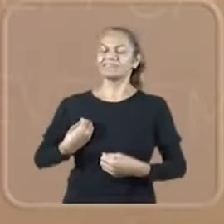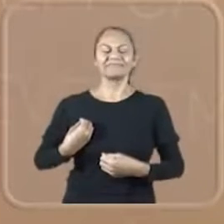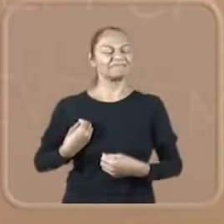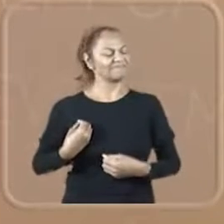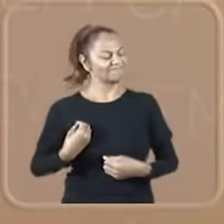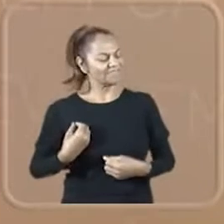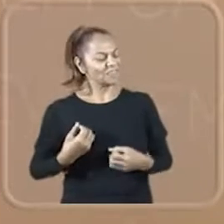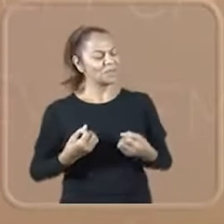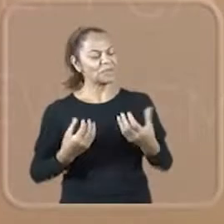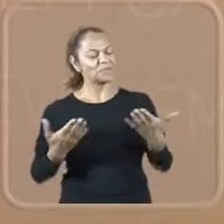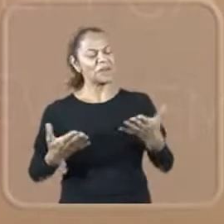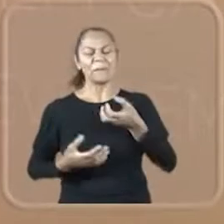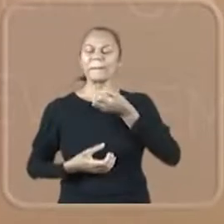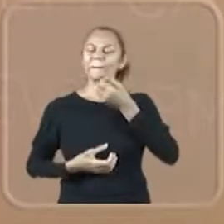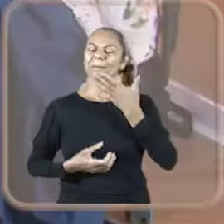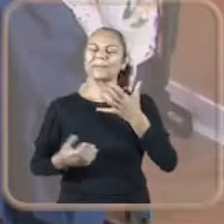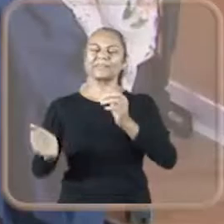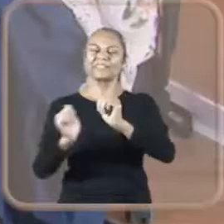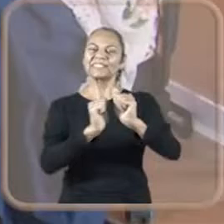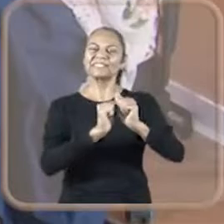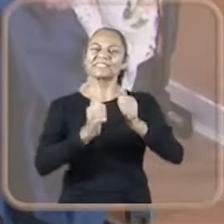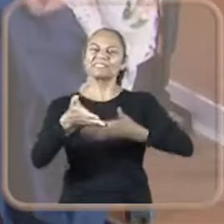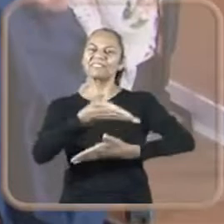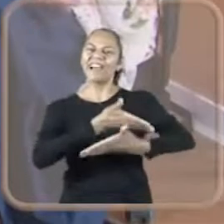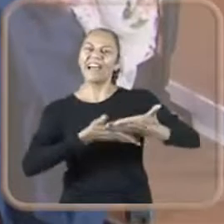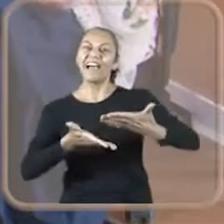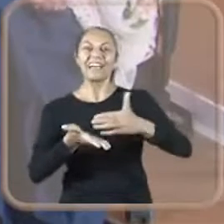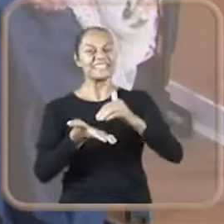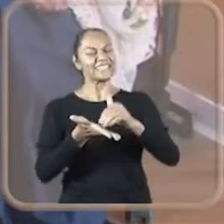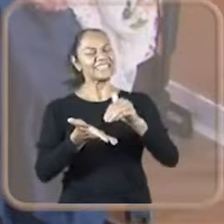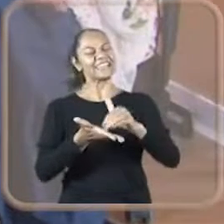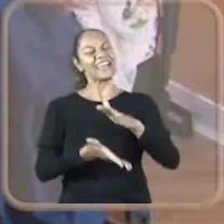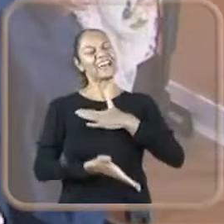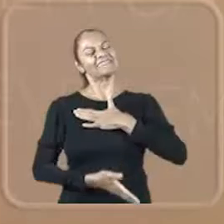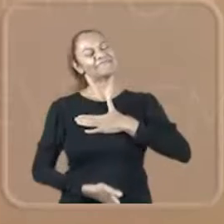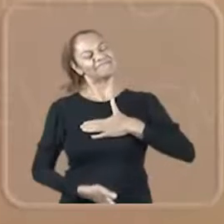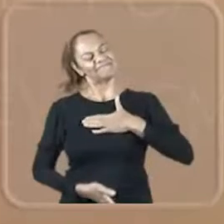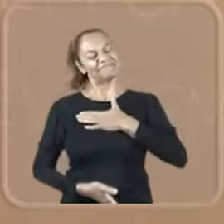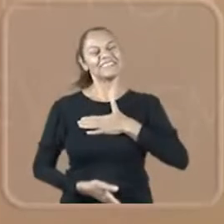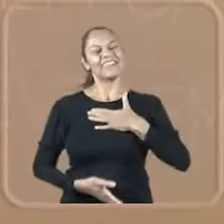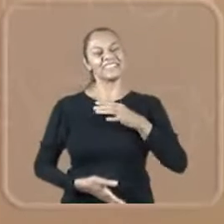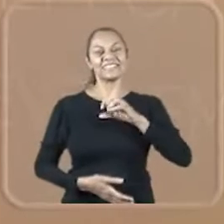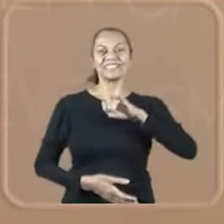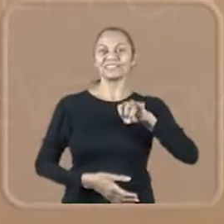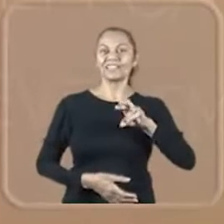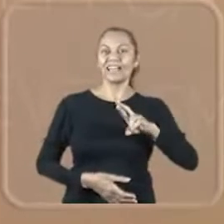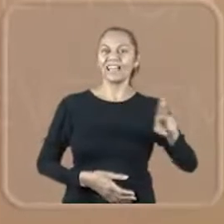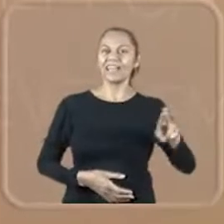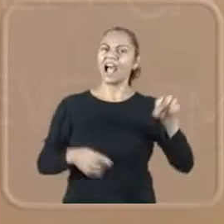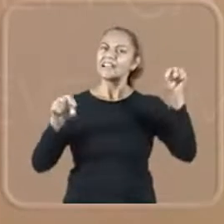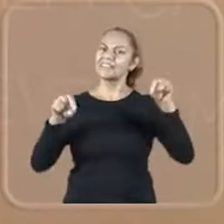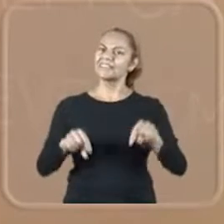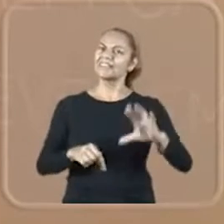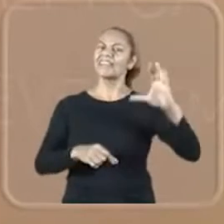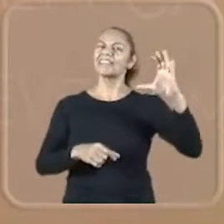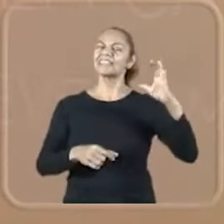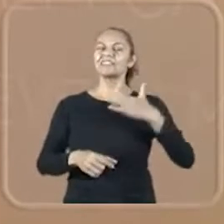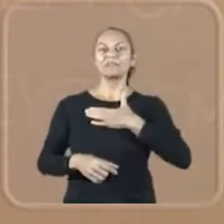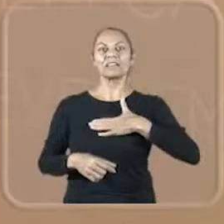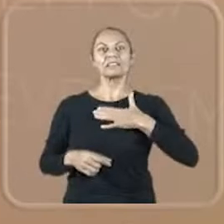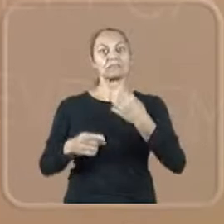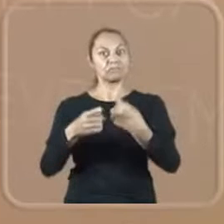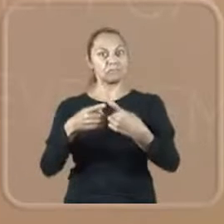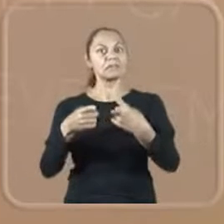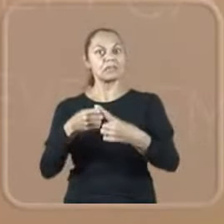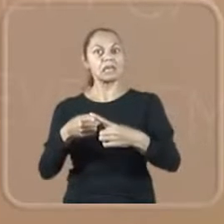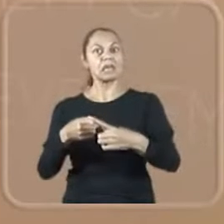Wagner? Foi muito bom estar aqui com você hoje e com o meu secretário querido, JR. É um prazer estar em Cariacica, porque apesar de Vila Velha